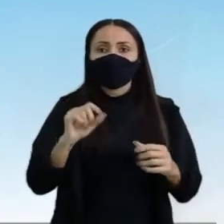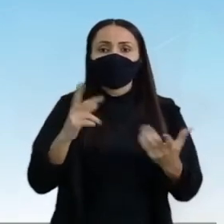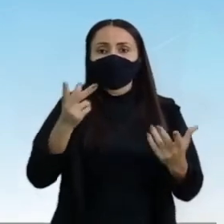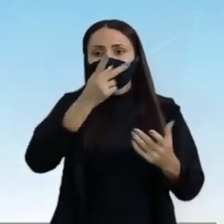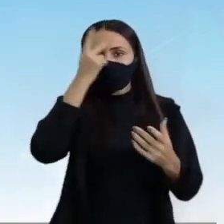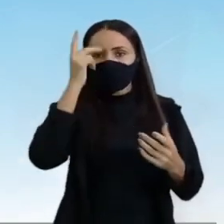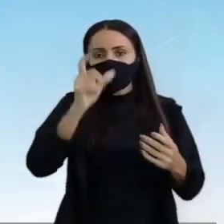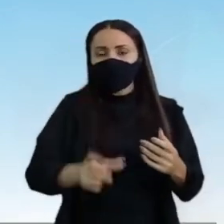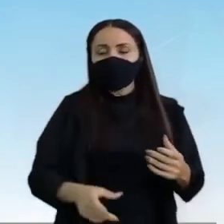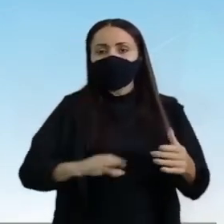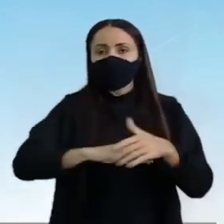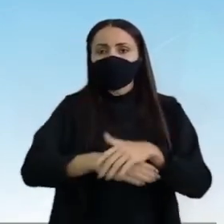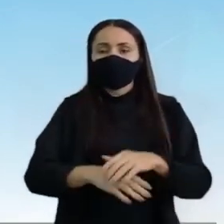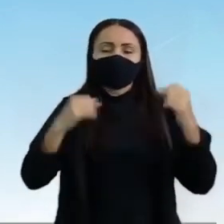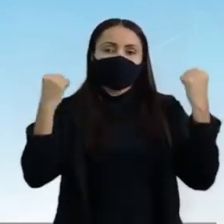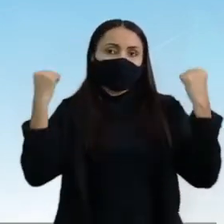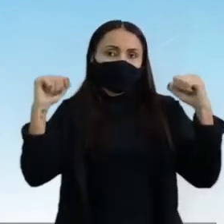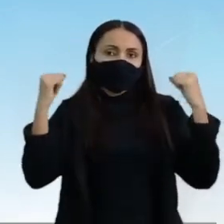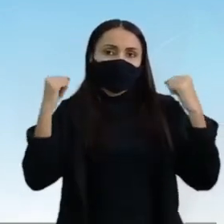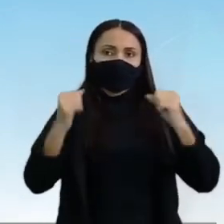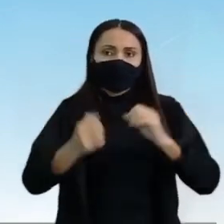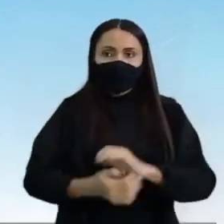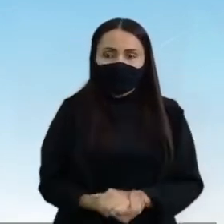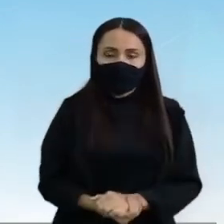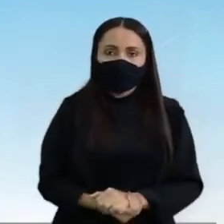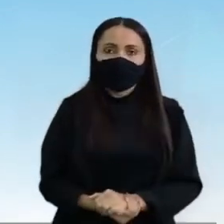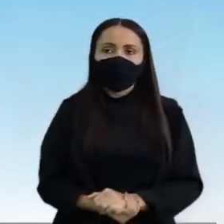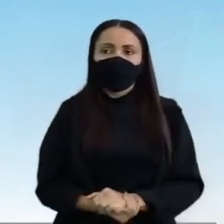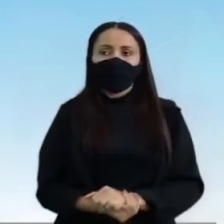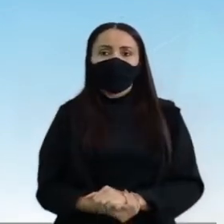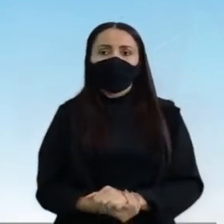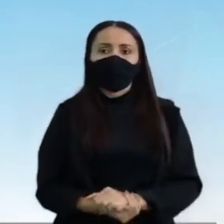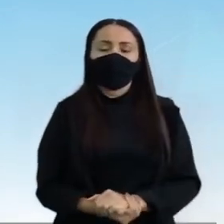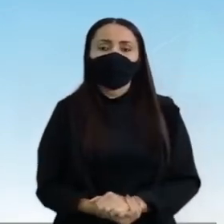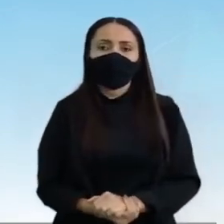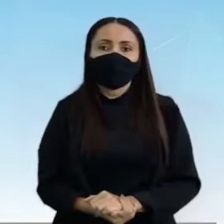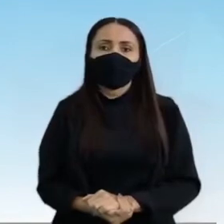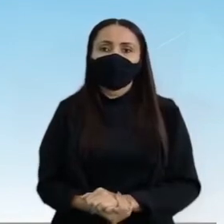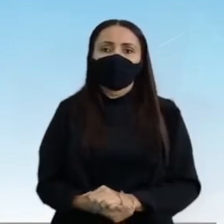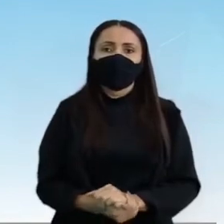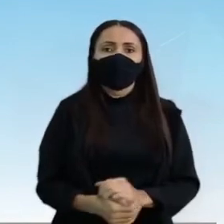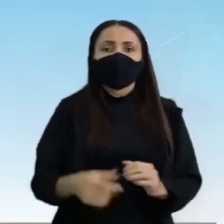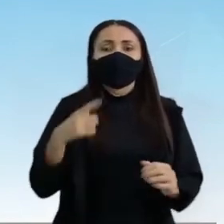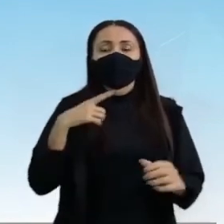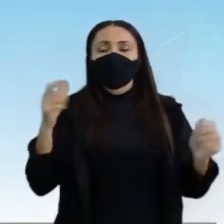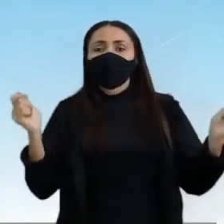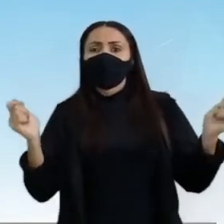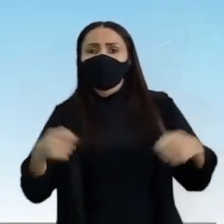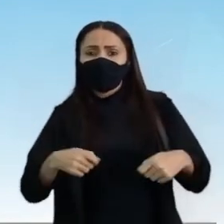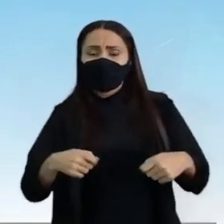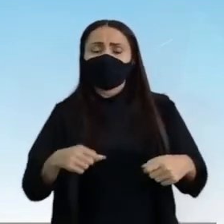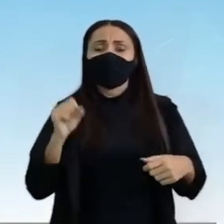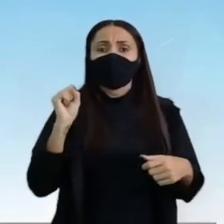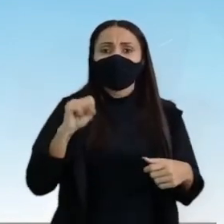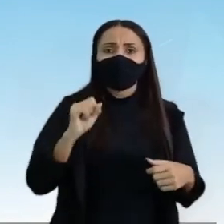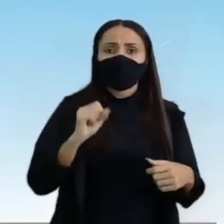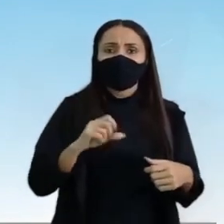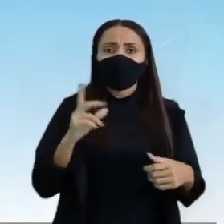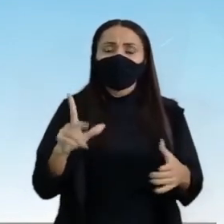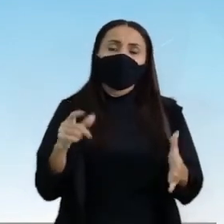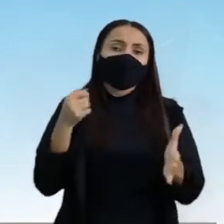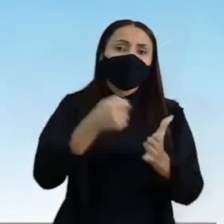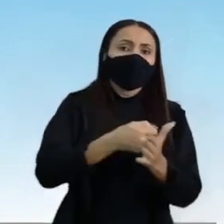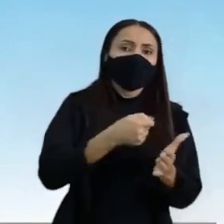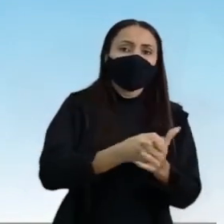que têm hábito de se exercitar. Ou seja, quem tem hábito de se exercitar tem capacidade de